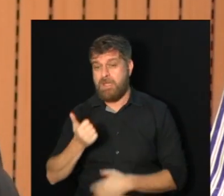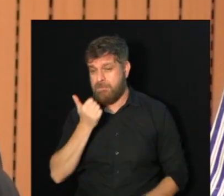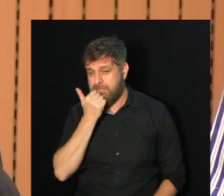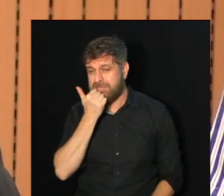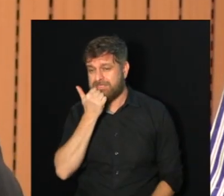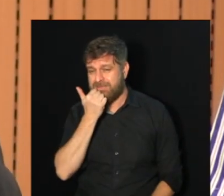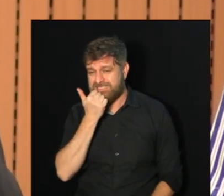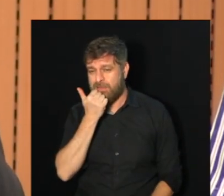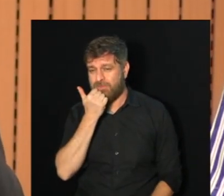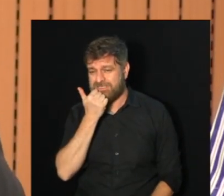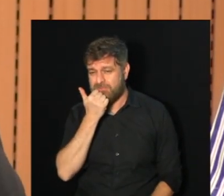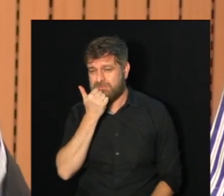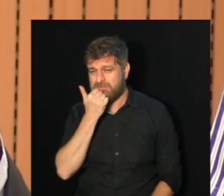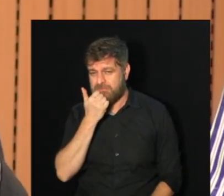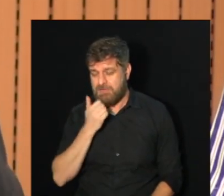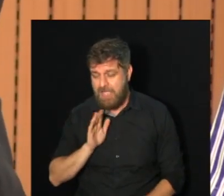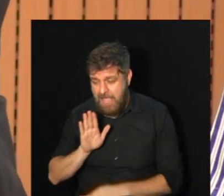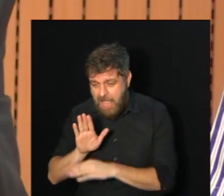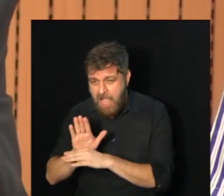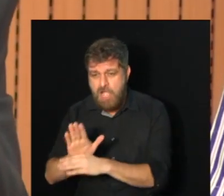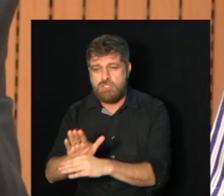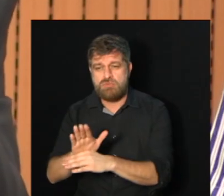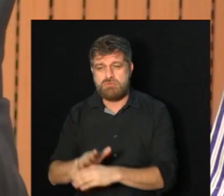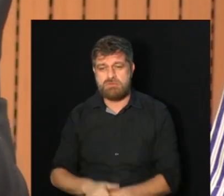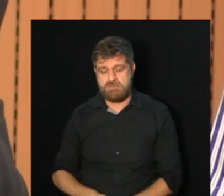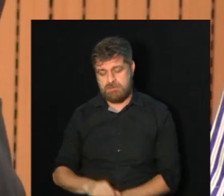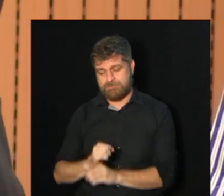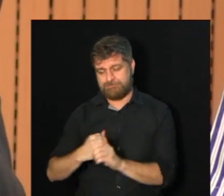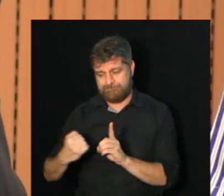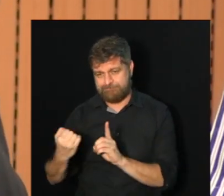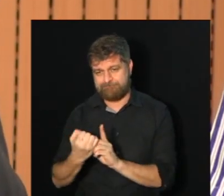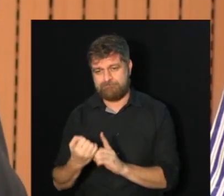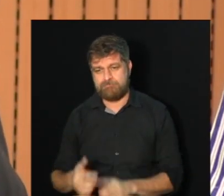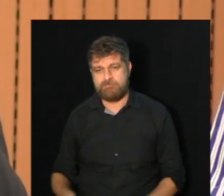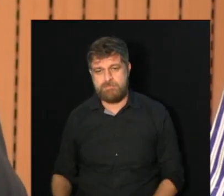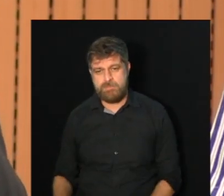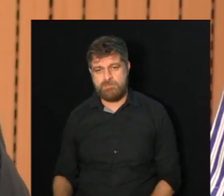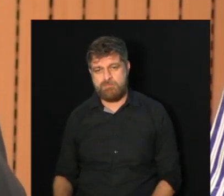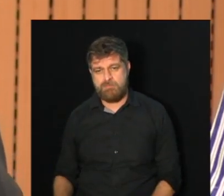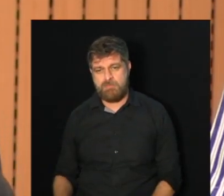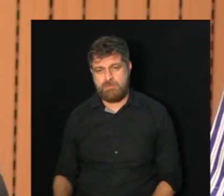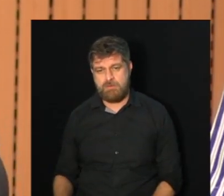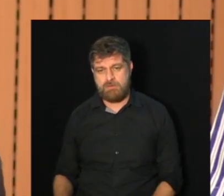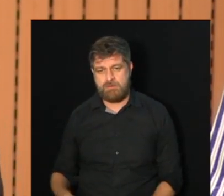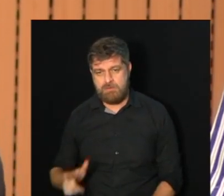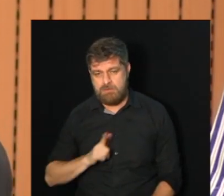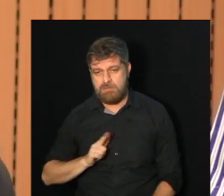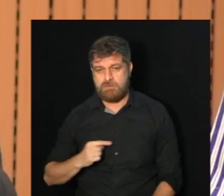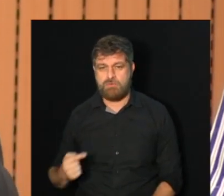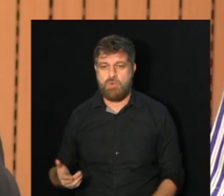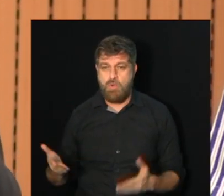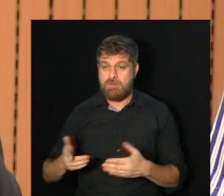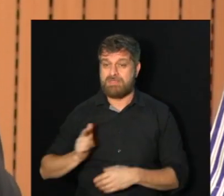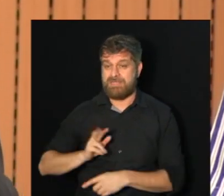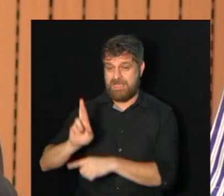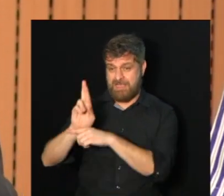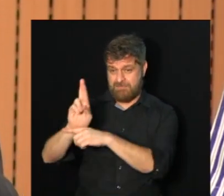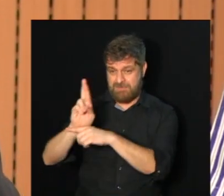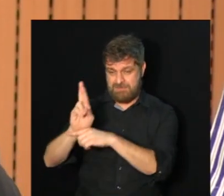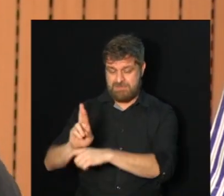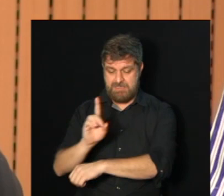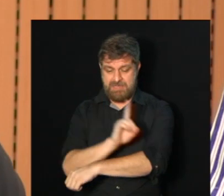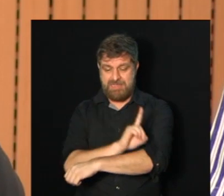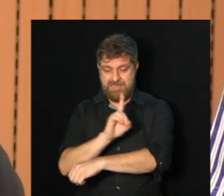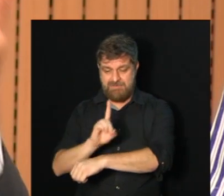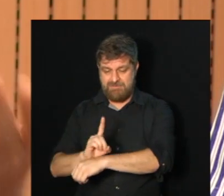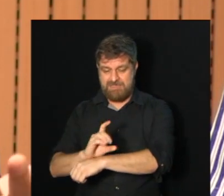radioamadorismo pode desempenhar e desempenha na sociedade. Apoiando, e nós temos aqui representante da Defesa Civil,